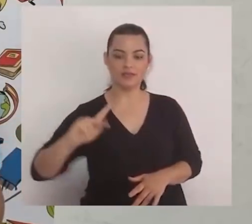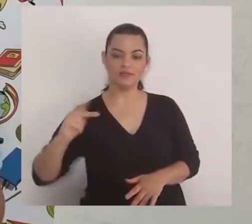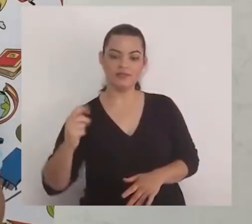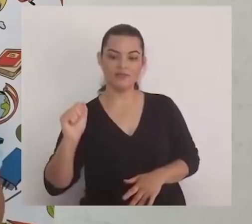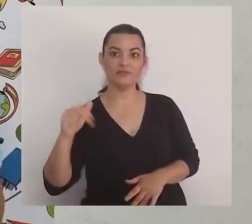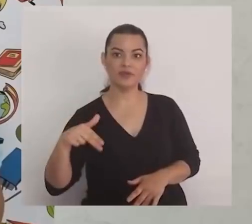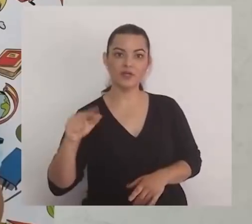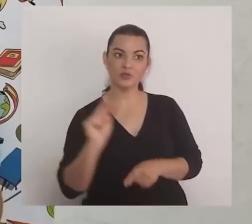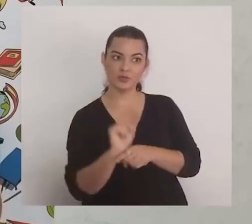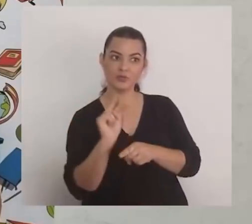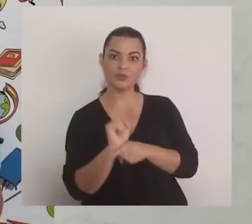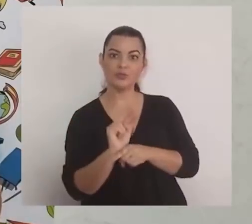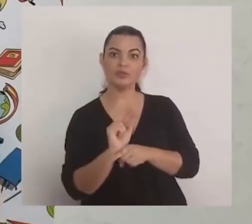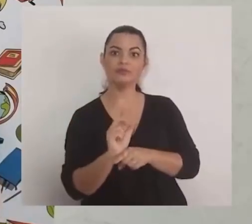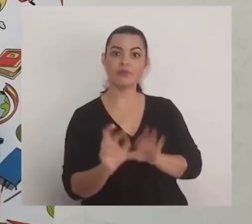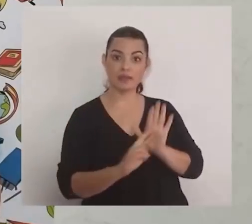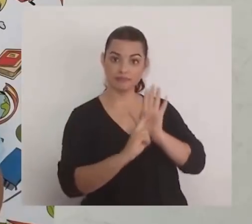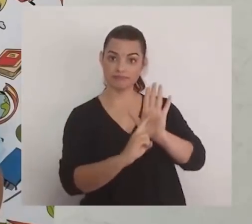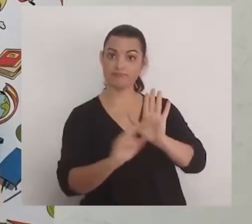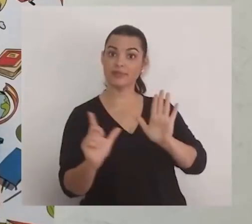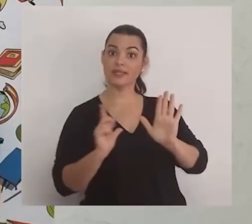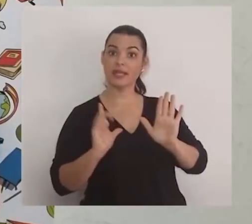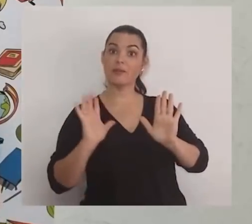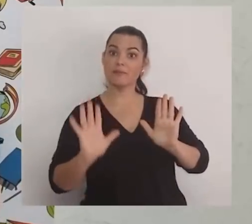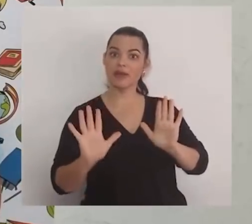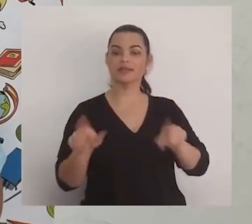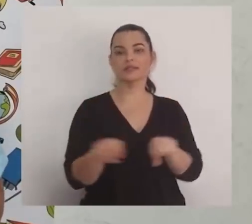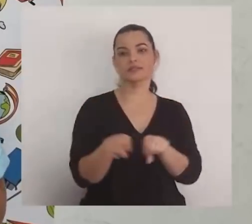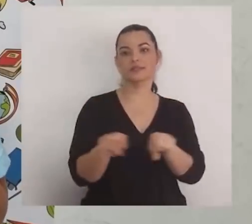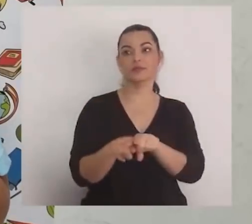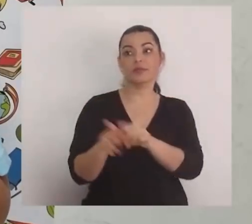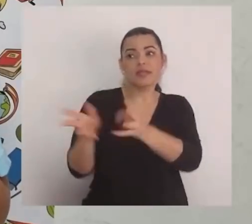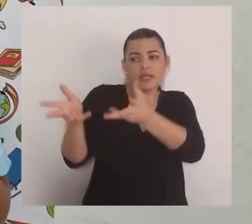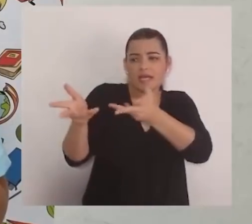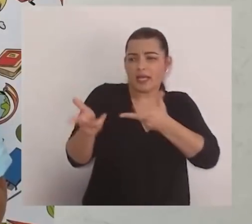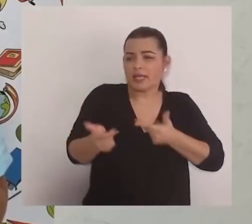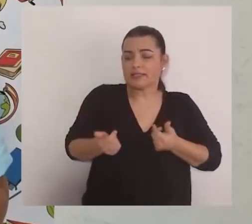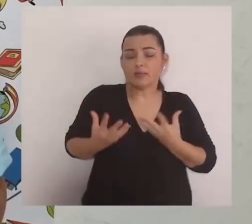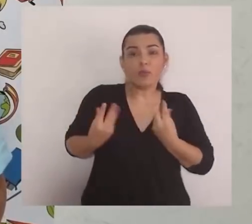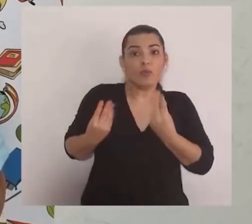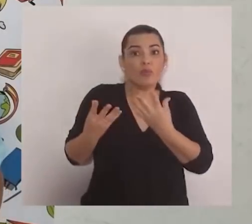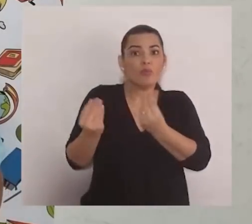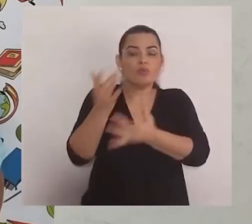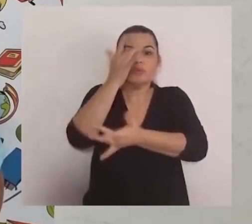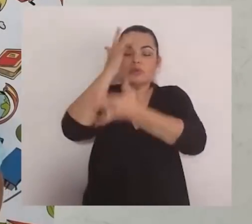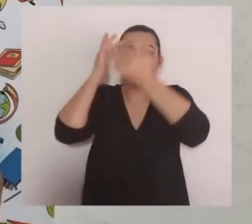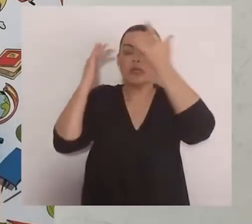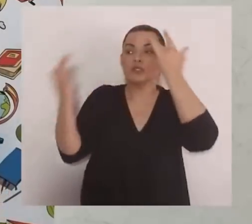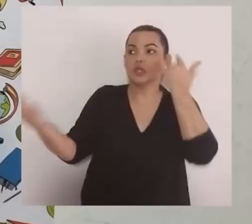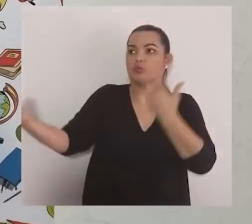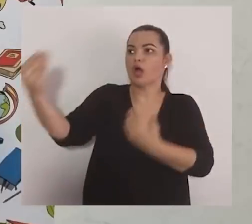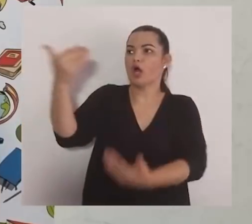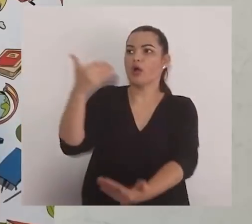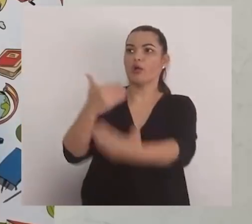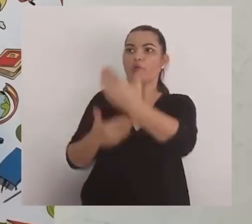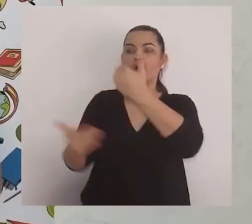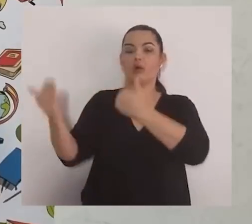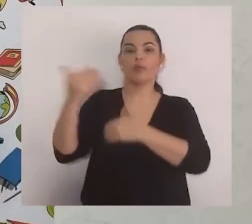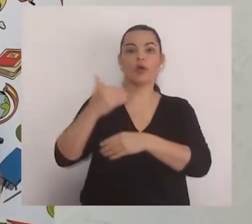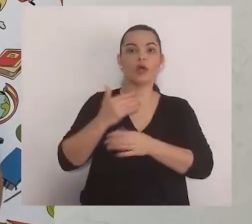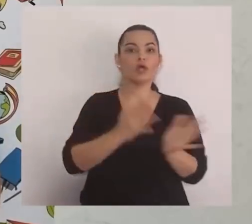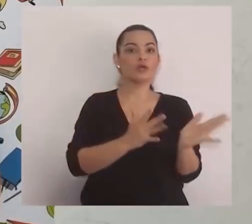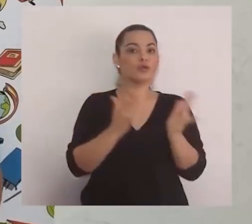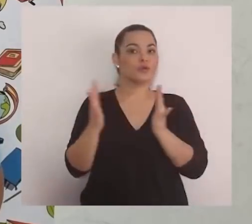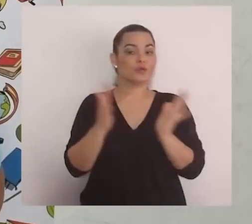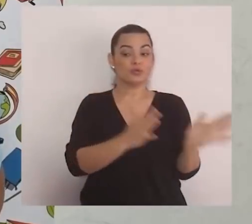possuem para aquela região e, ao mesmo tempo, se tornam um ponto de visitação para os turistas que